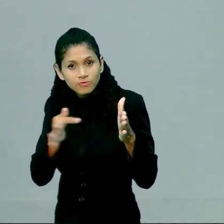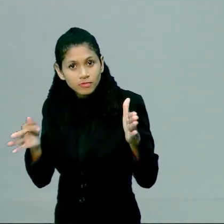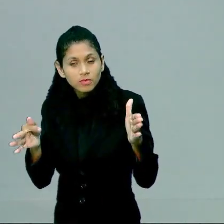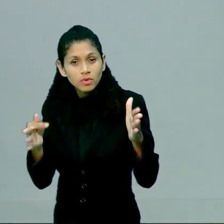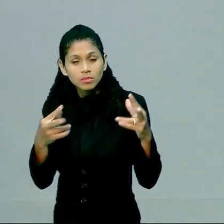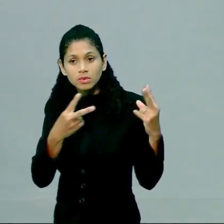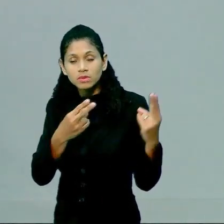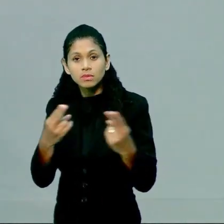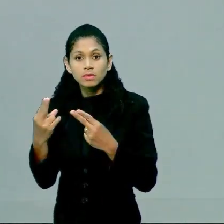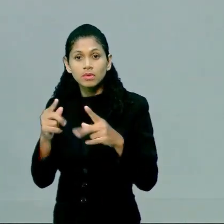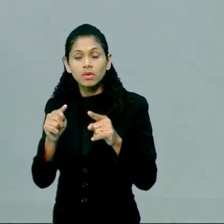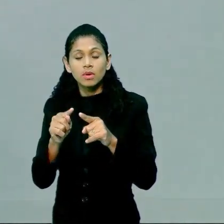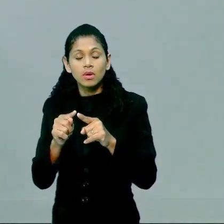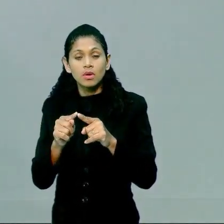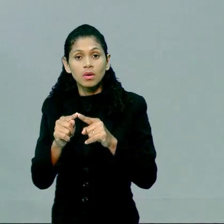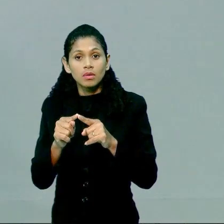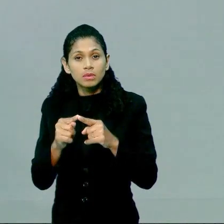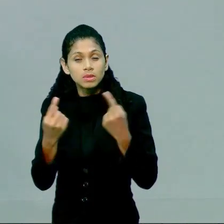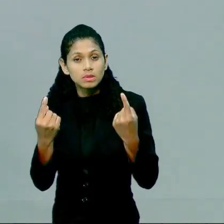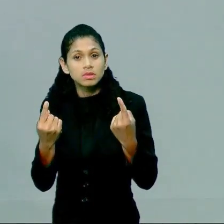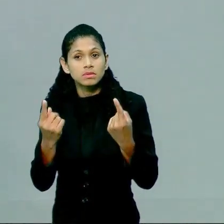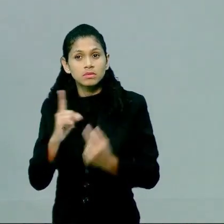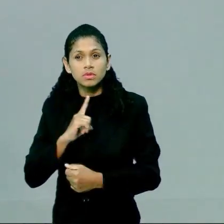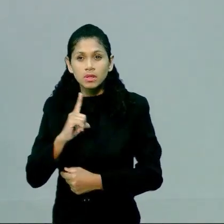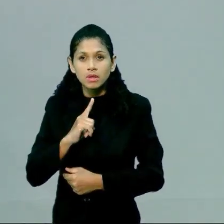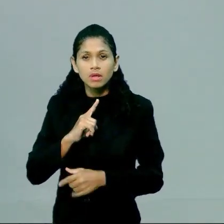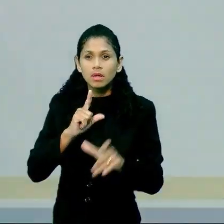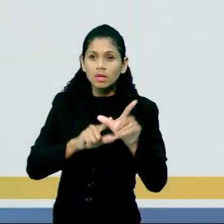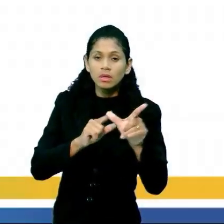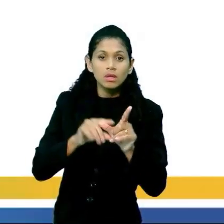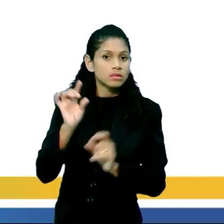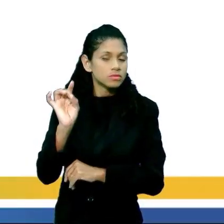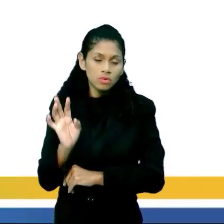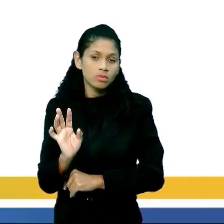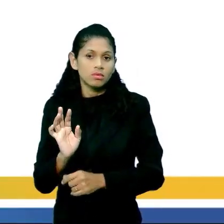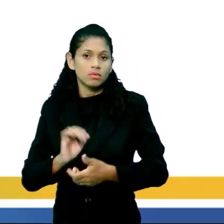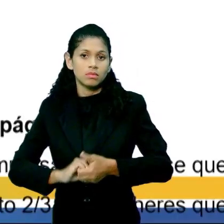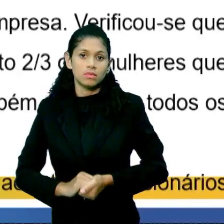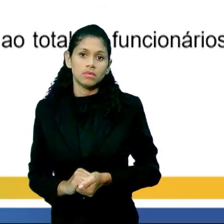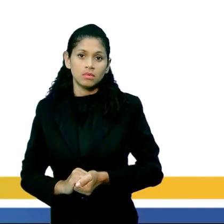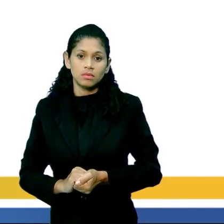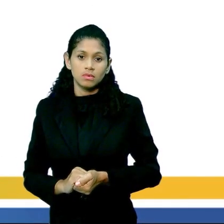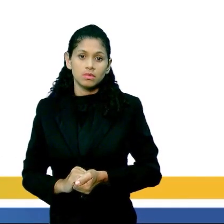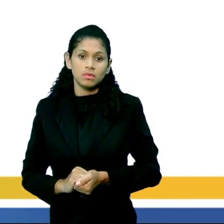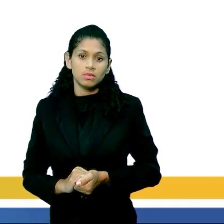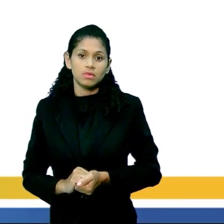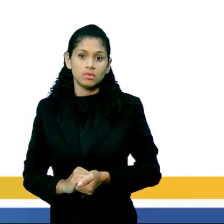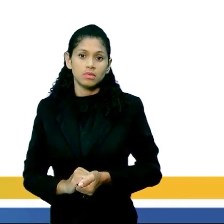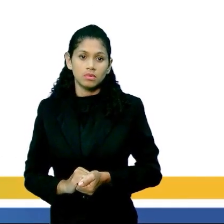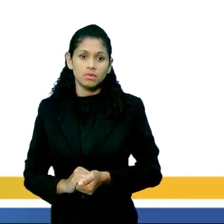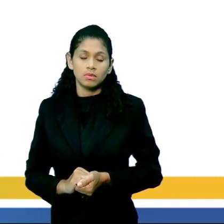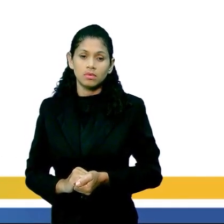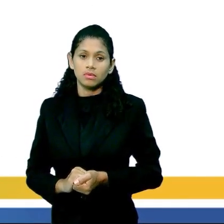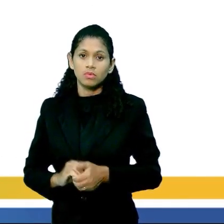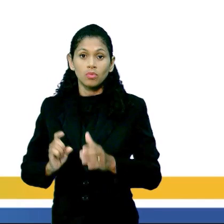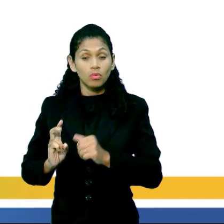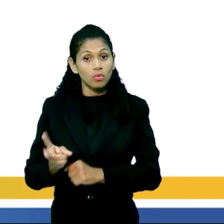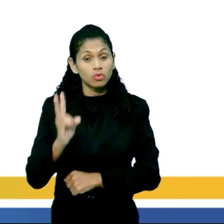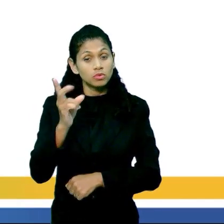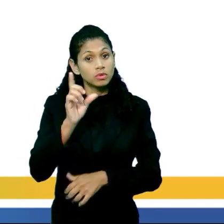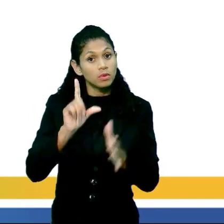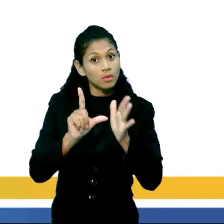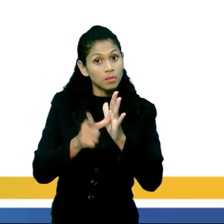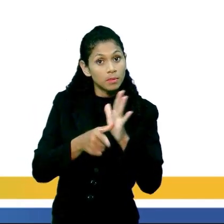Mas é o mesmo sentido a resolução. Tudo bem? Então vamos lá, continuando. Uma